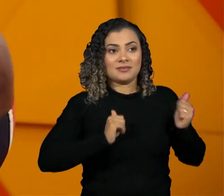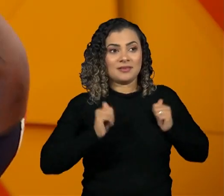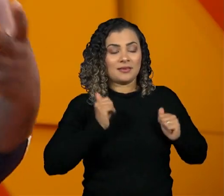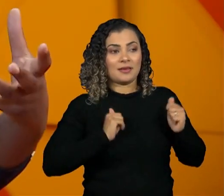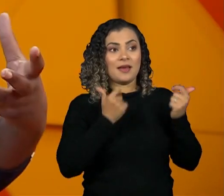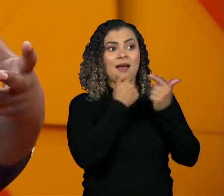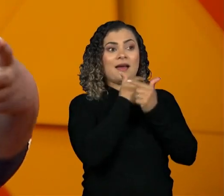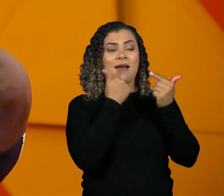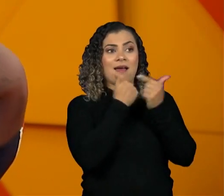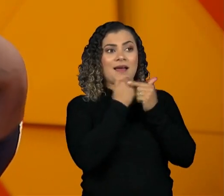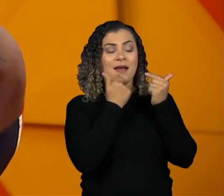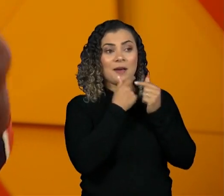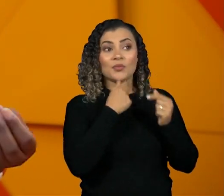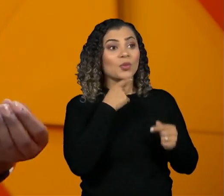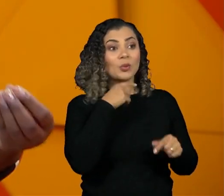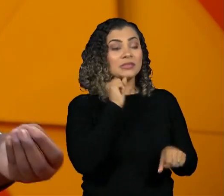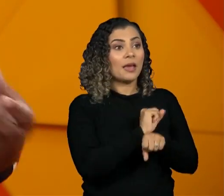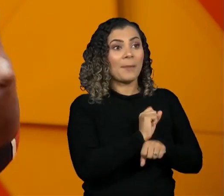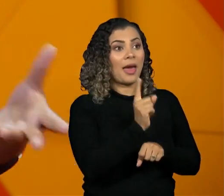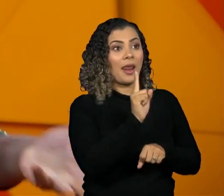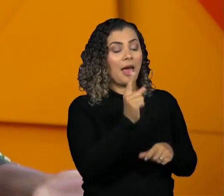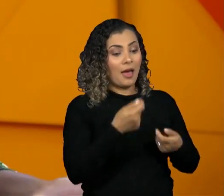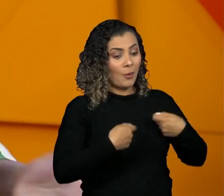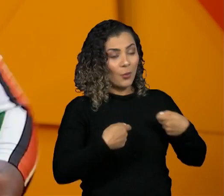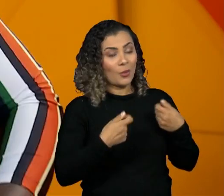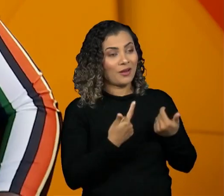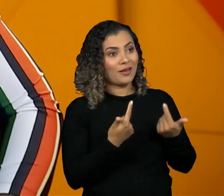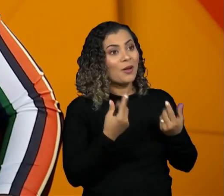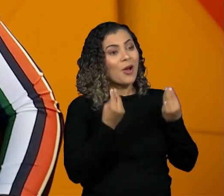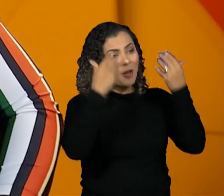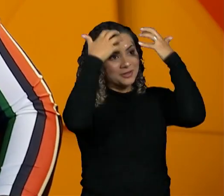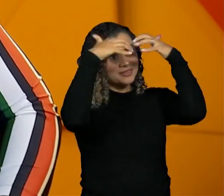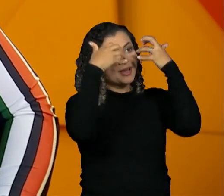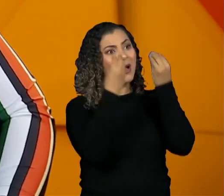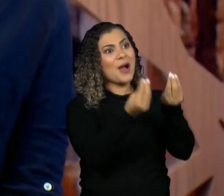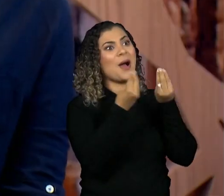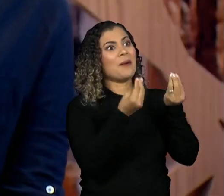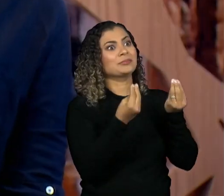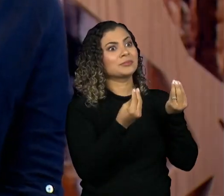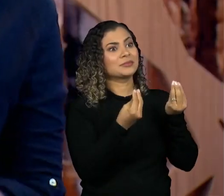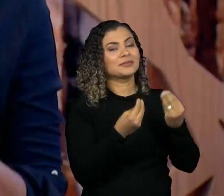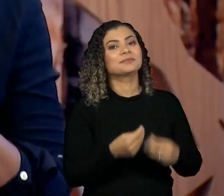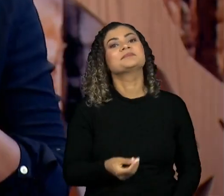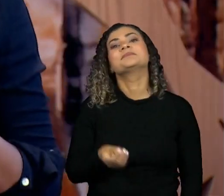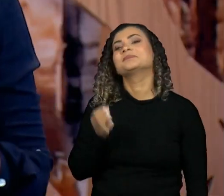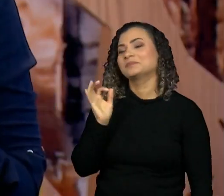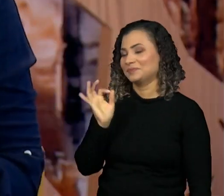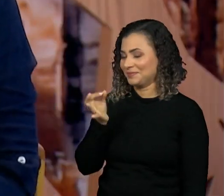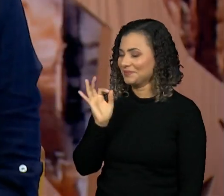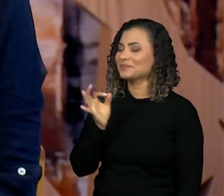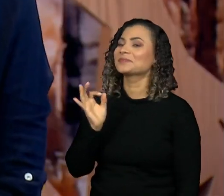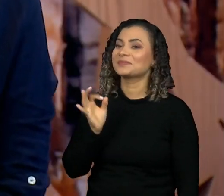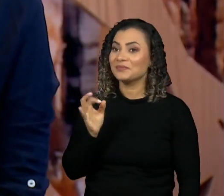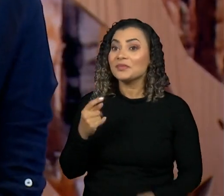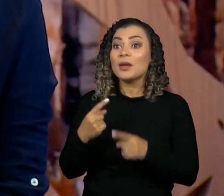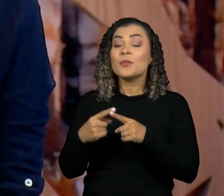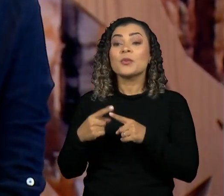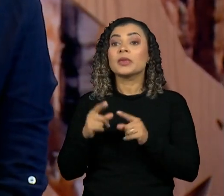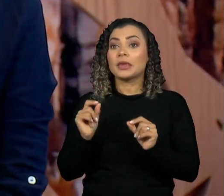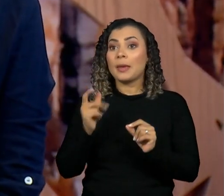começa a dar risada e não consegue às vezes controlar. Como é que funciona o nosso cérebro nesse momento? É muito contraditório, né? Porque é uma